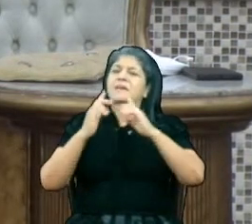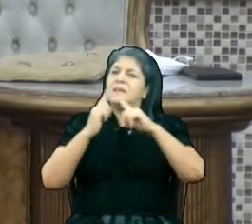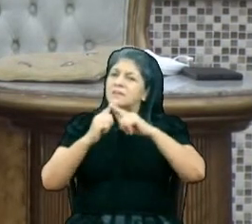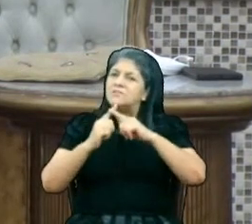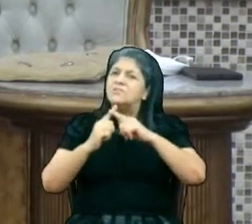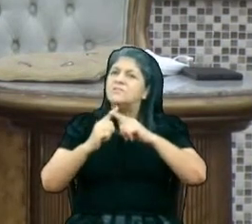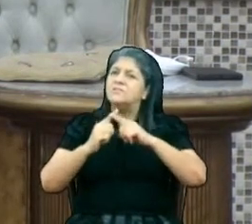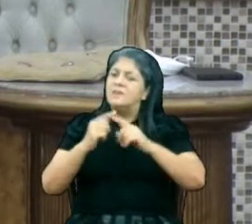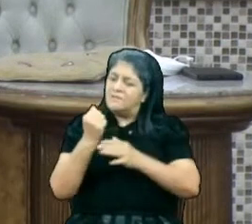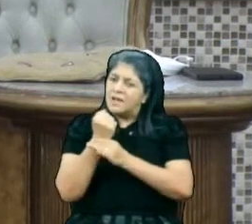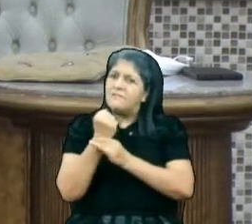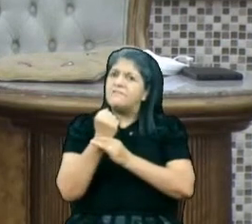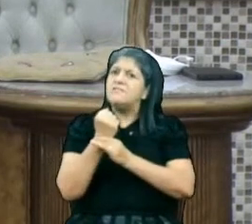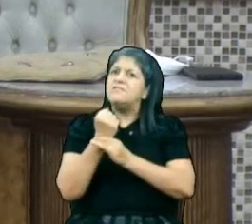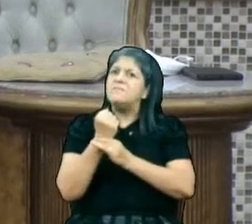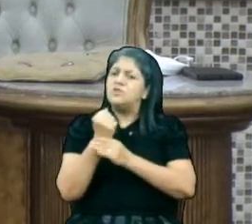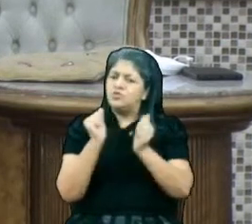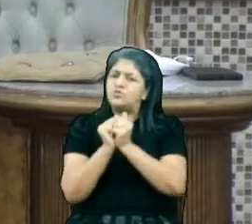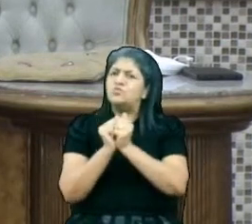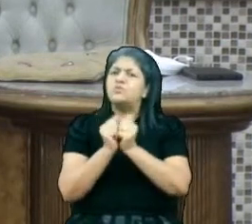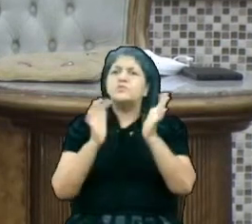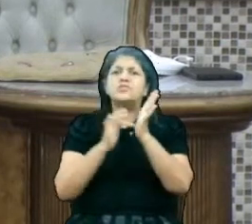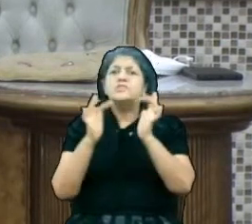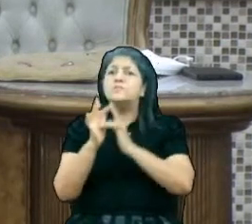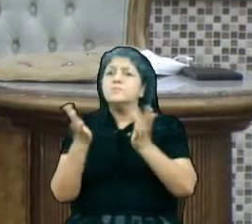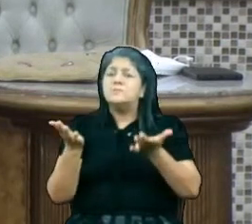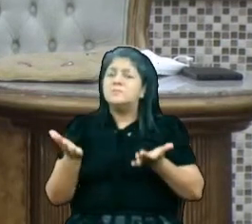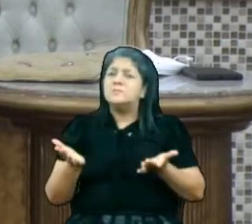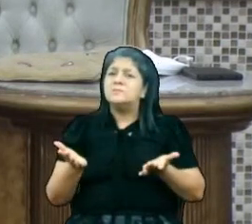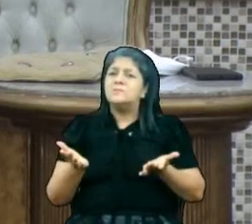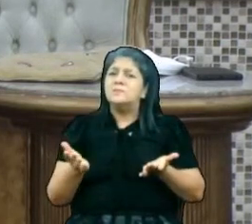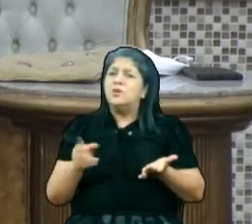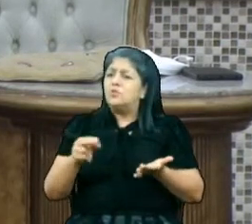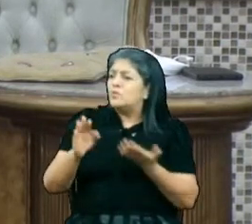Cristo contou aí olhe para a parábola